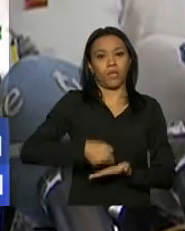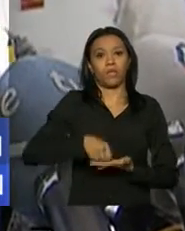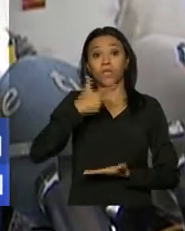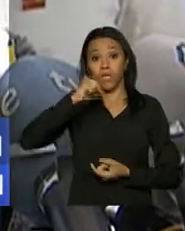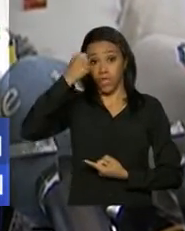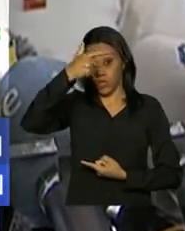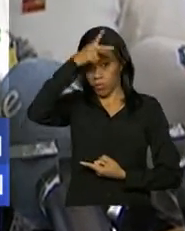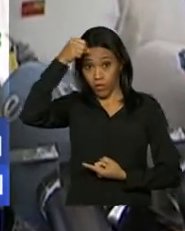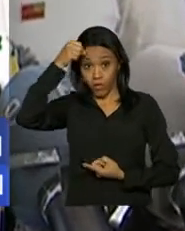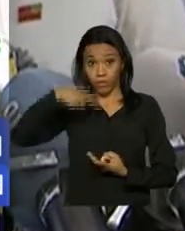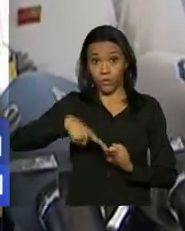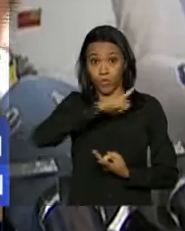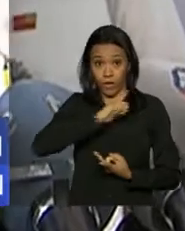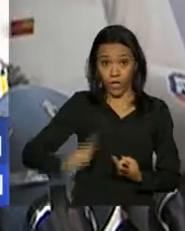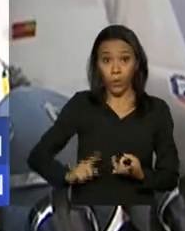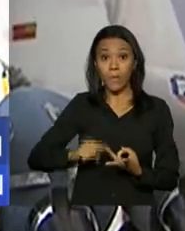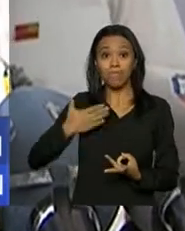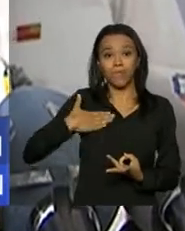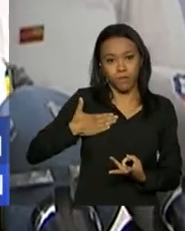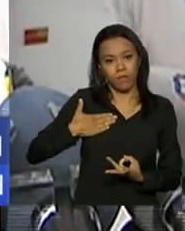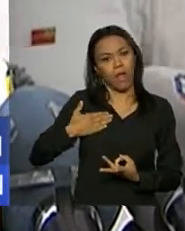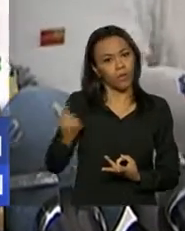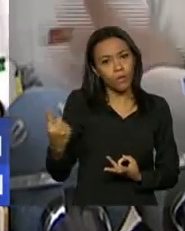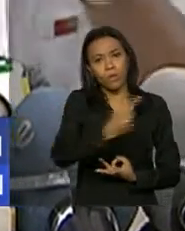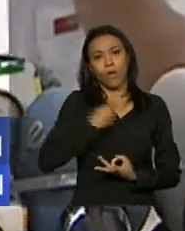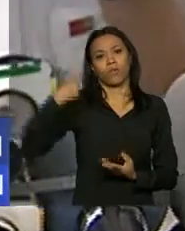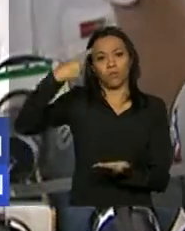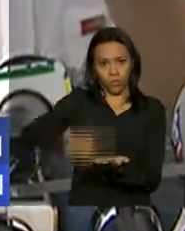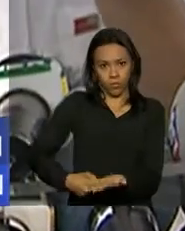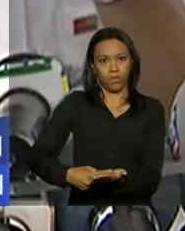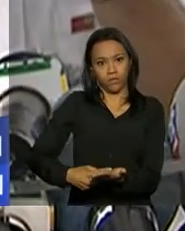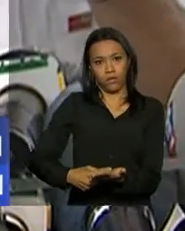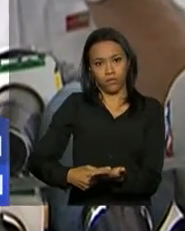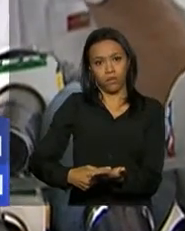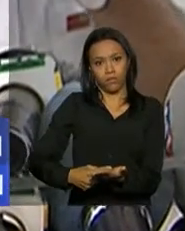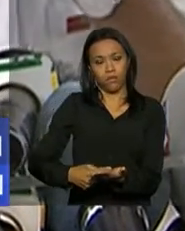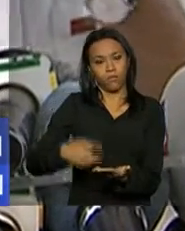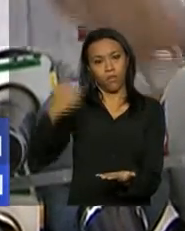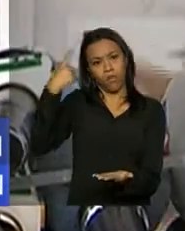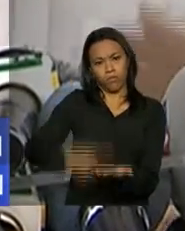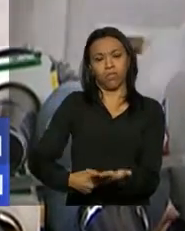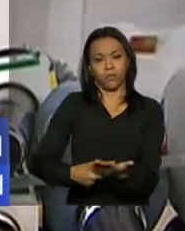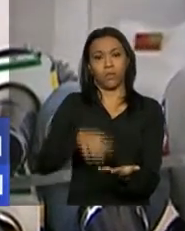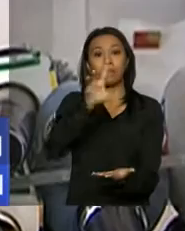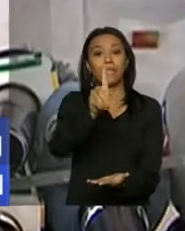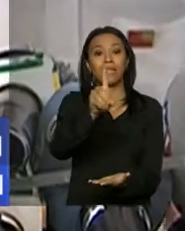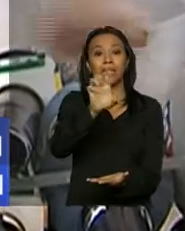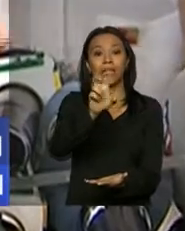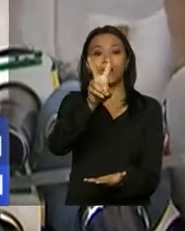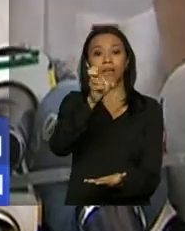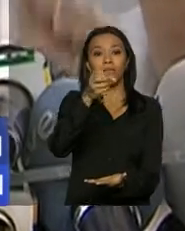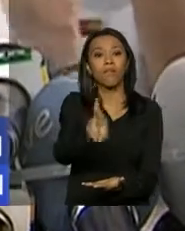prefeito, do governador e minha. É uma obrigação nossa, é um dever. É mais que uma obrigação, é um dever. Agora,